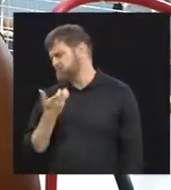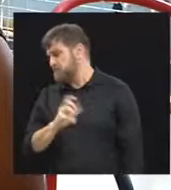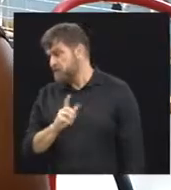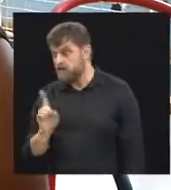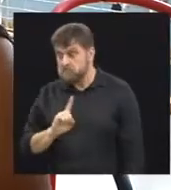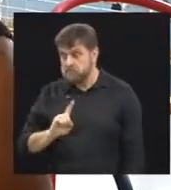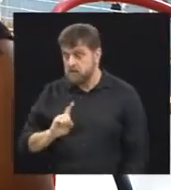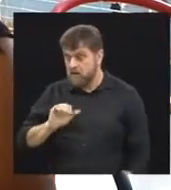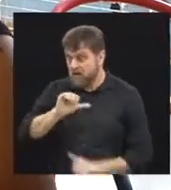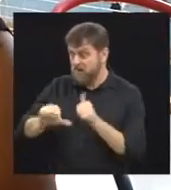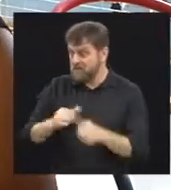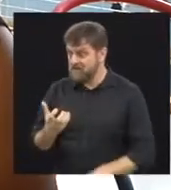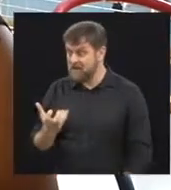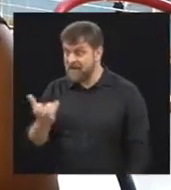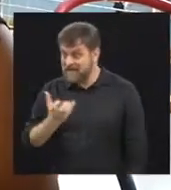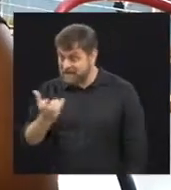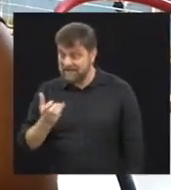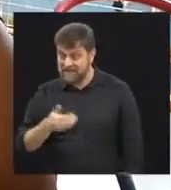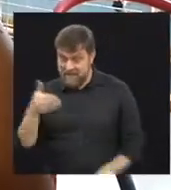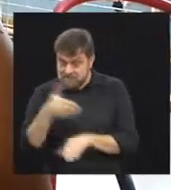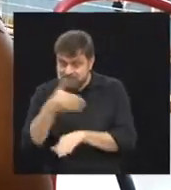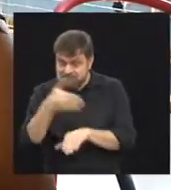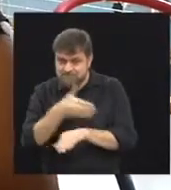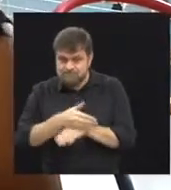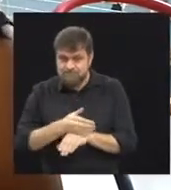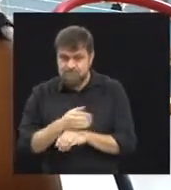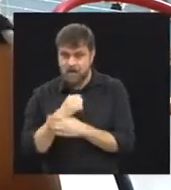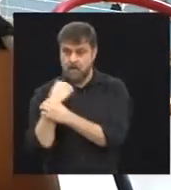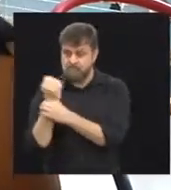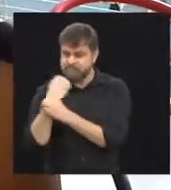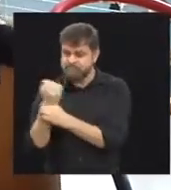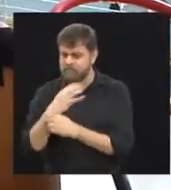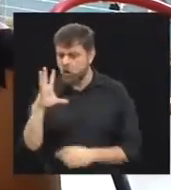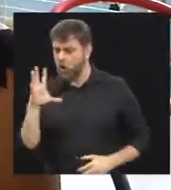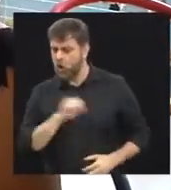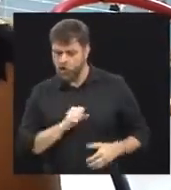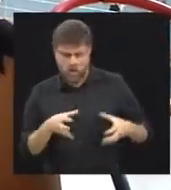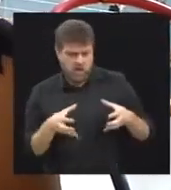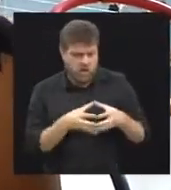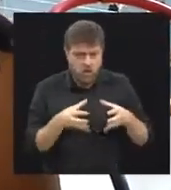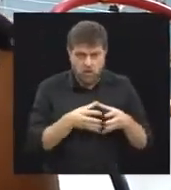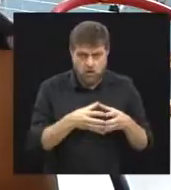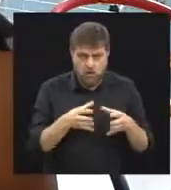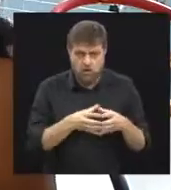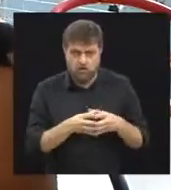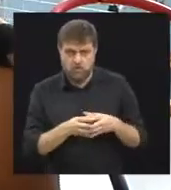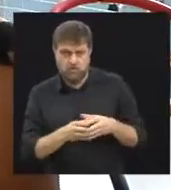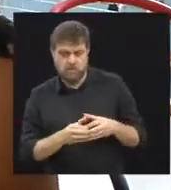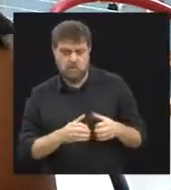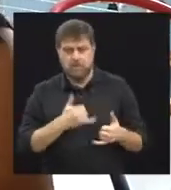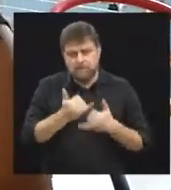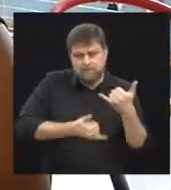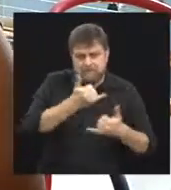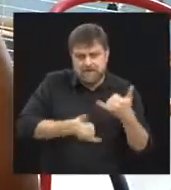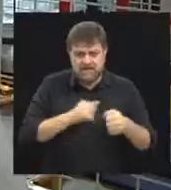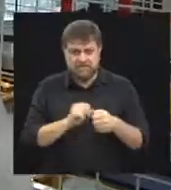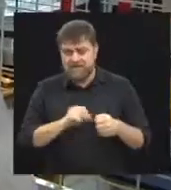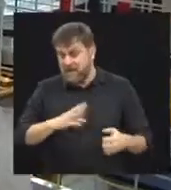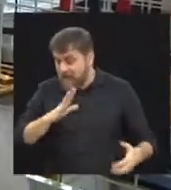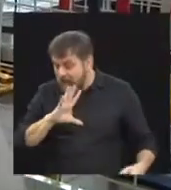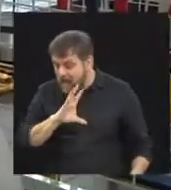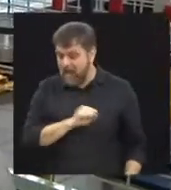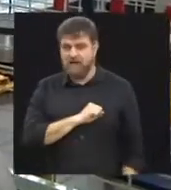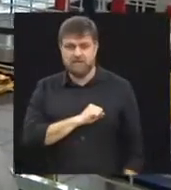Pelo contrário, ele já gosta de fazer exercício, ele já gosta de vir para cá, para o grupo, para fazer, jogar bola, colocar o aparelho, ele ama.